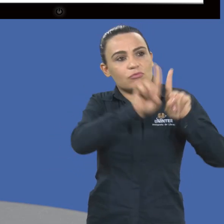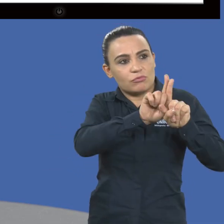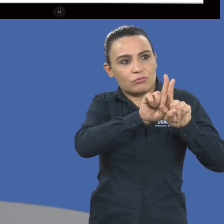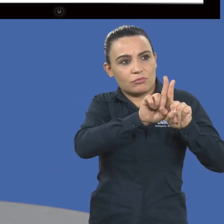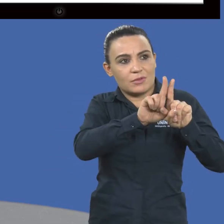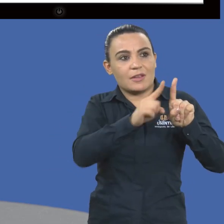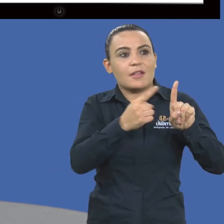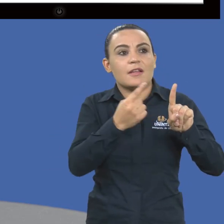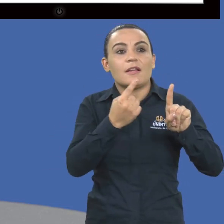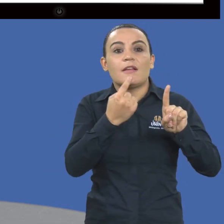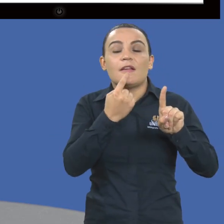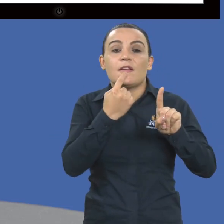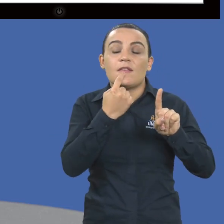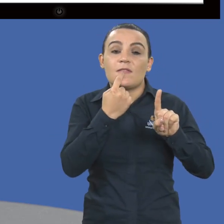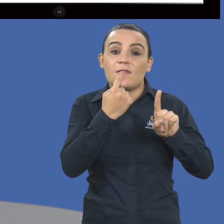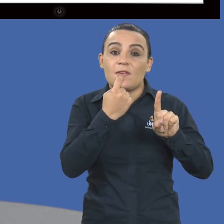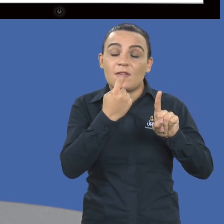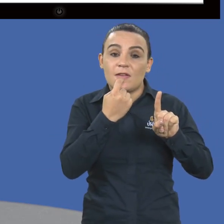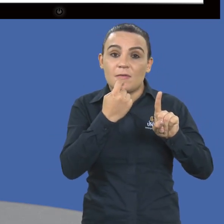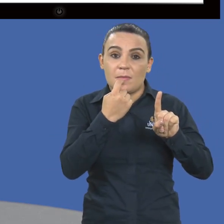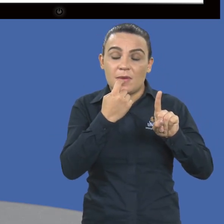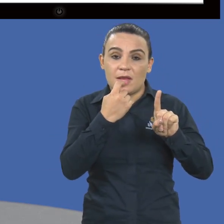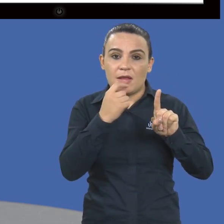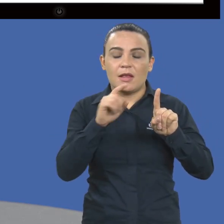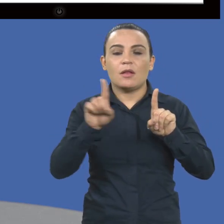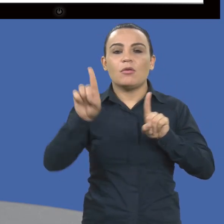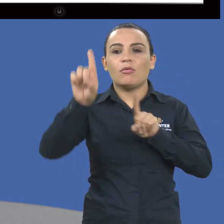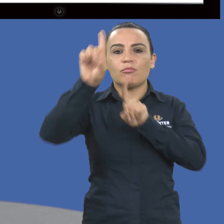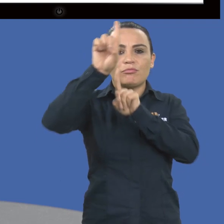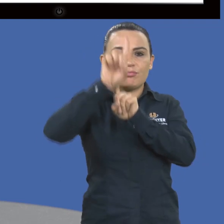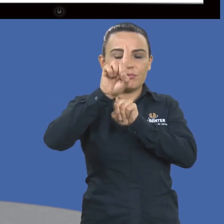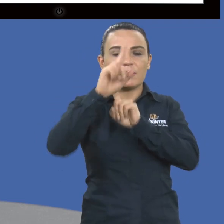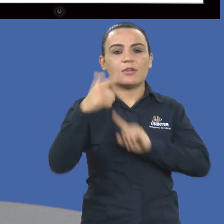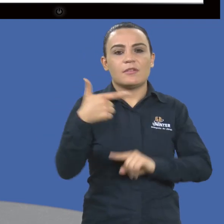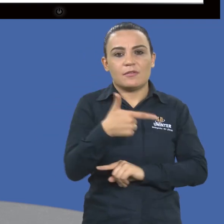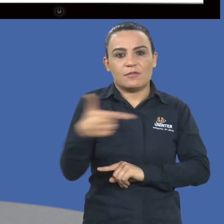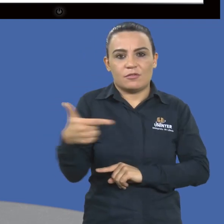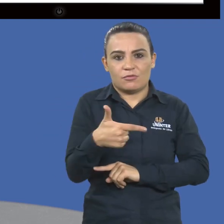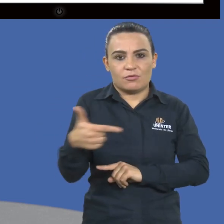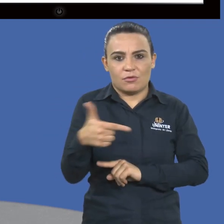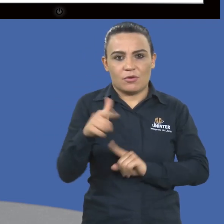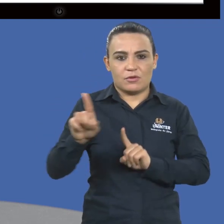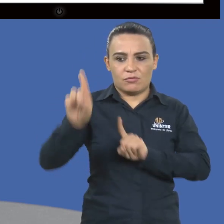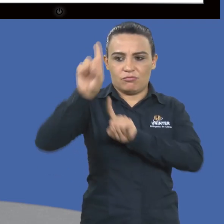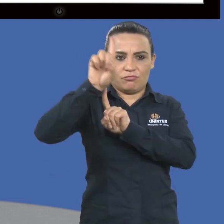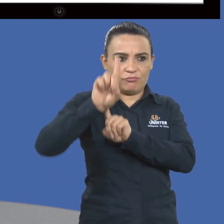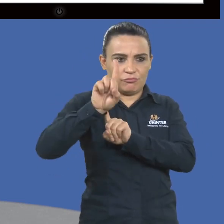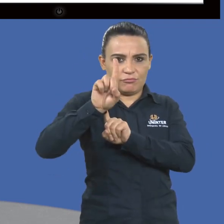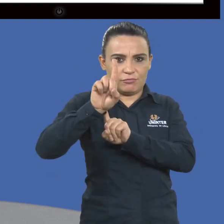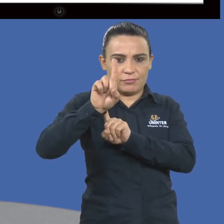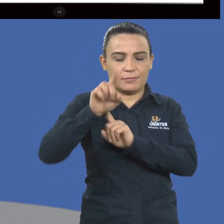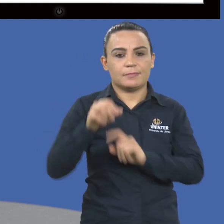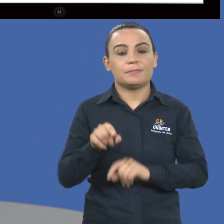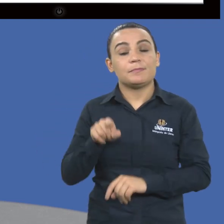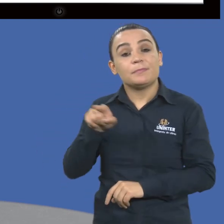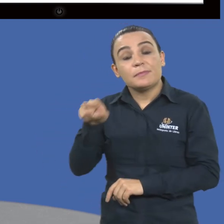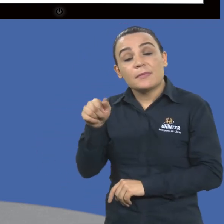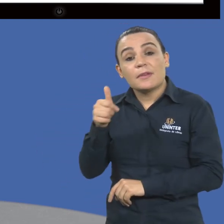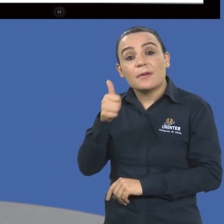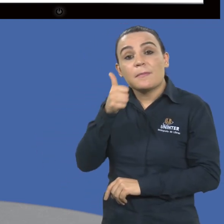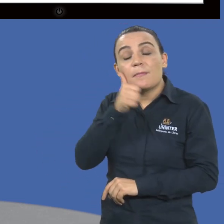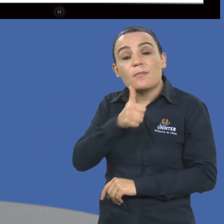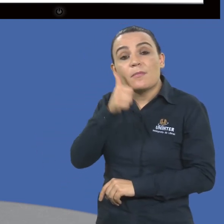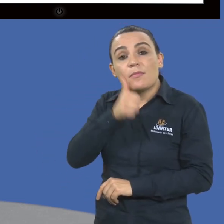seu par. Ele está em vermelho, grudado no 22, tá certo? Que tipo de gametas